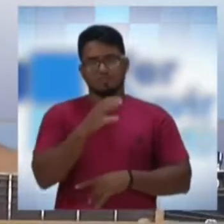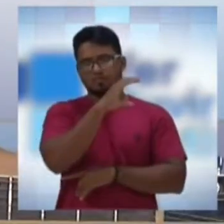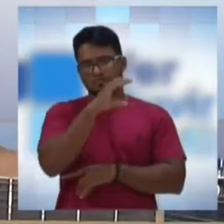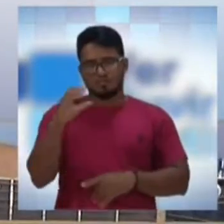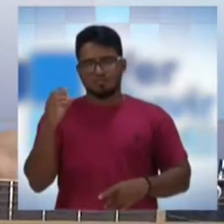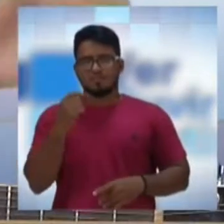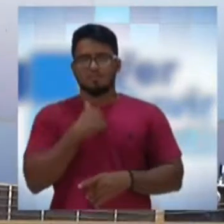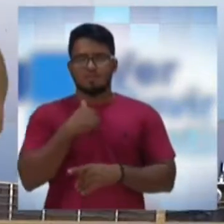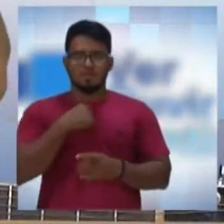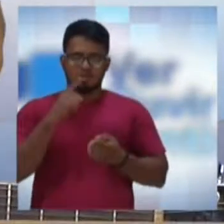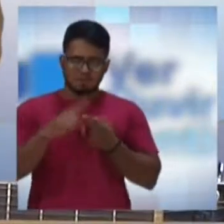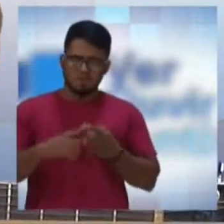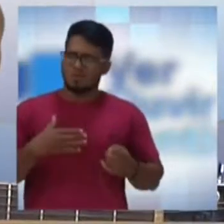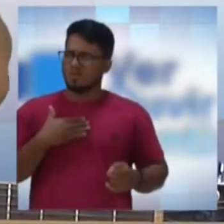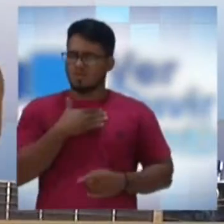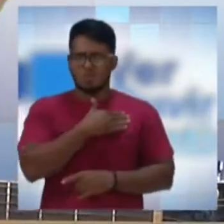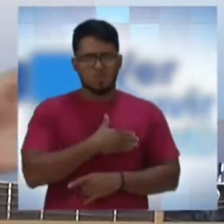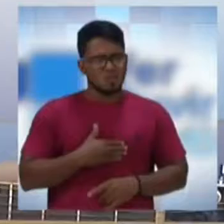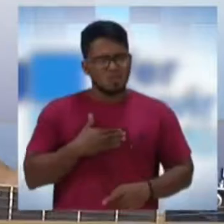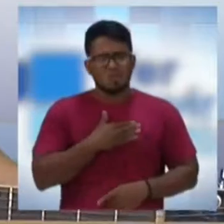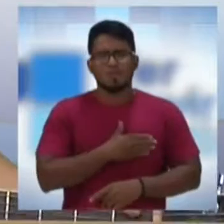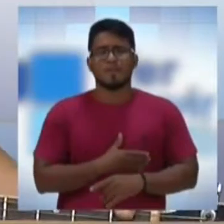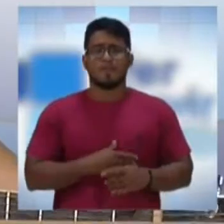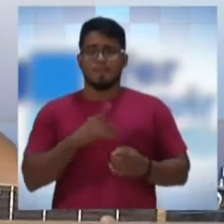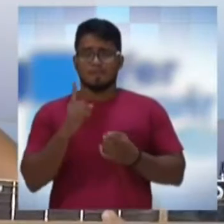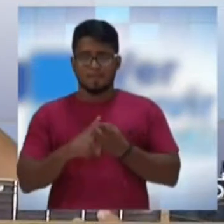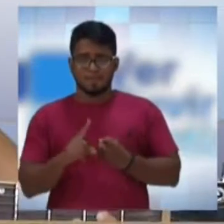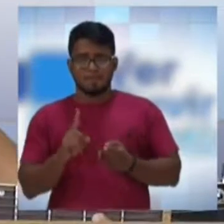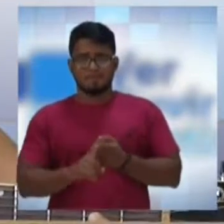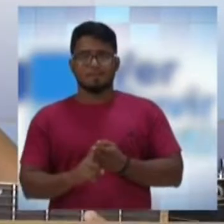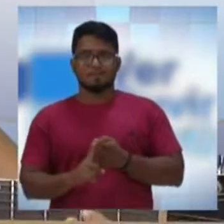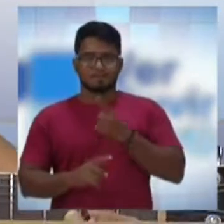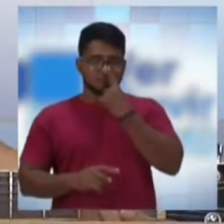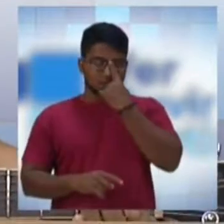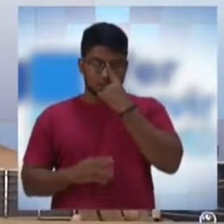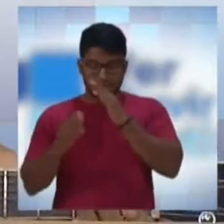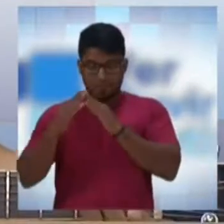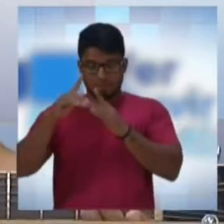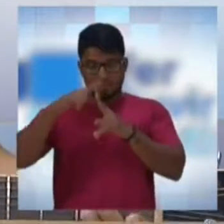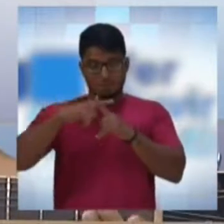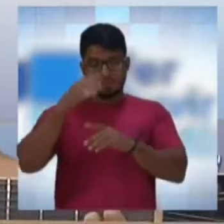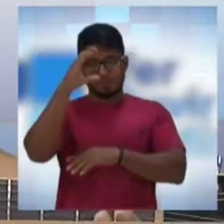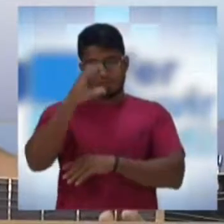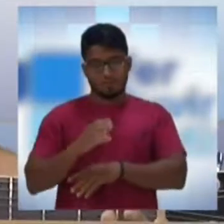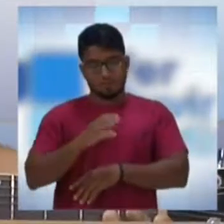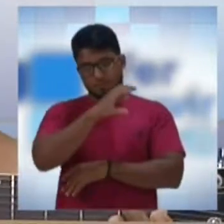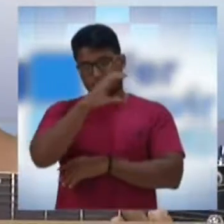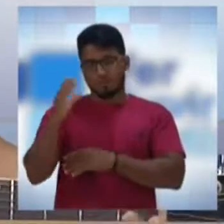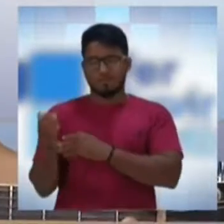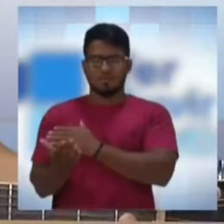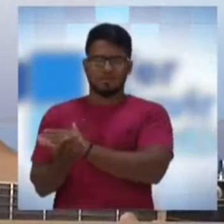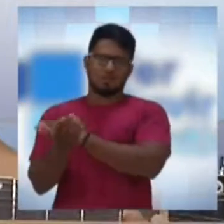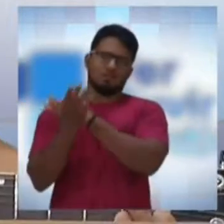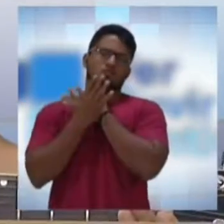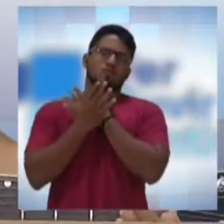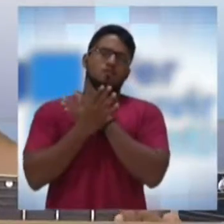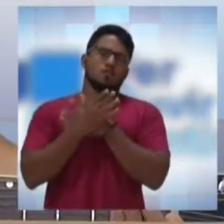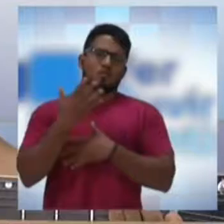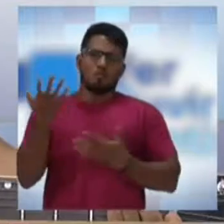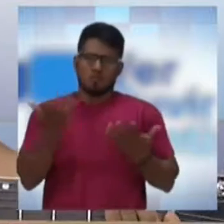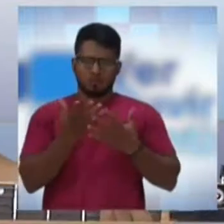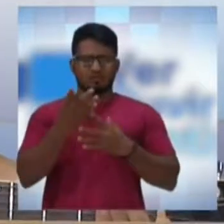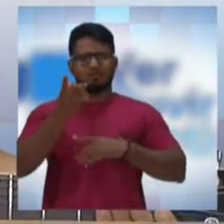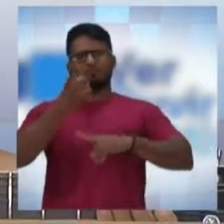eu também gosto muito e também foi a Igreja Católica que me ajudou de maneira muito concreta para eu estar